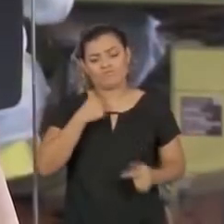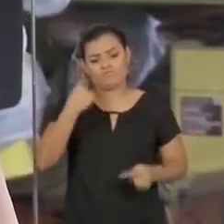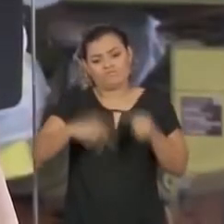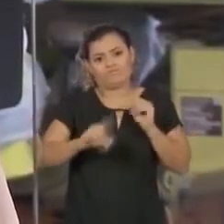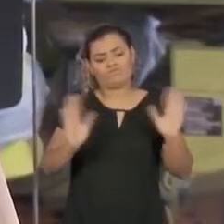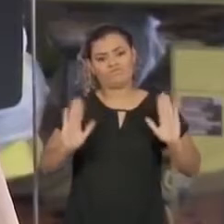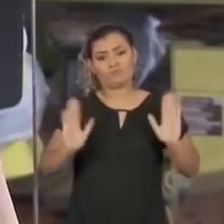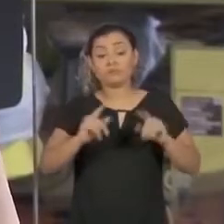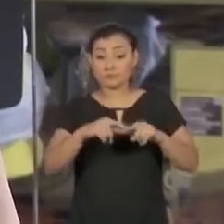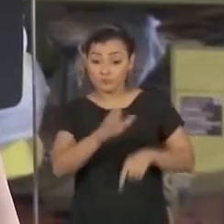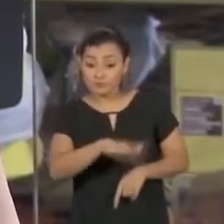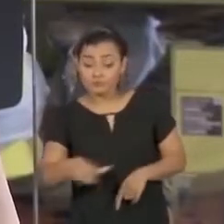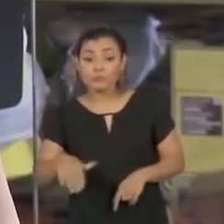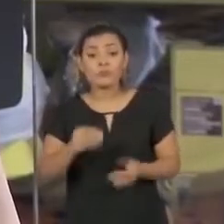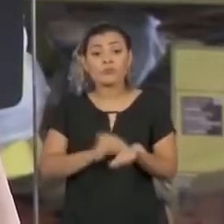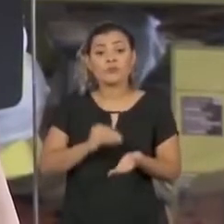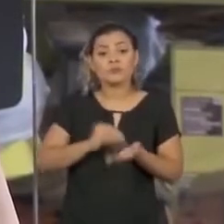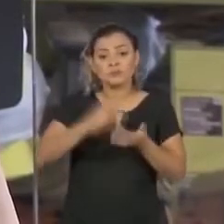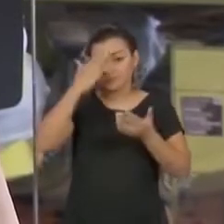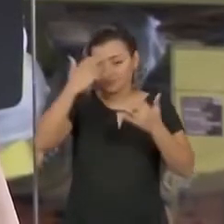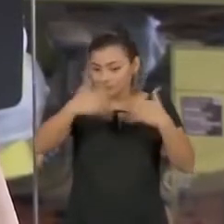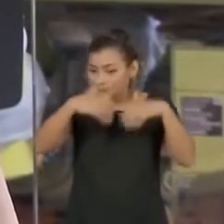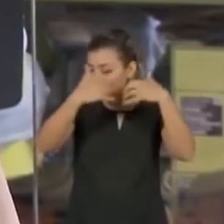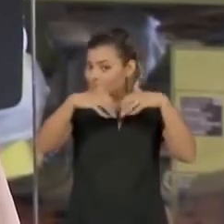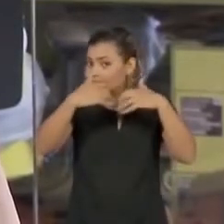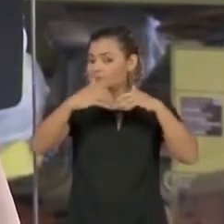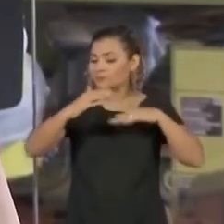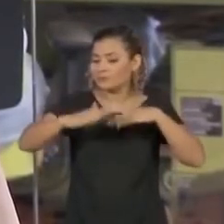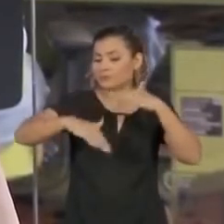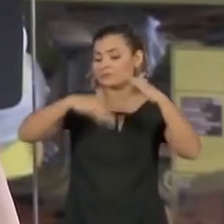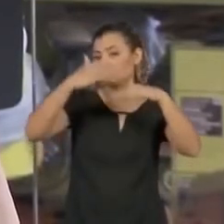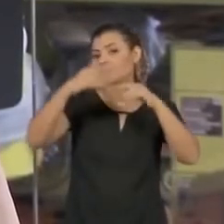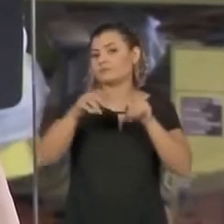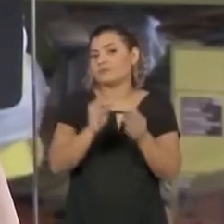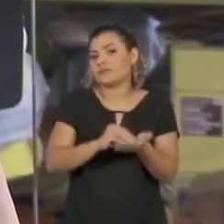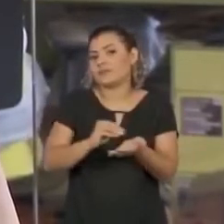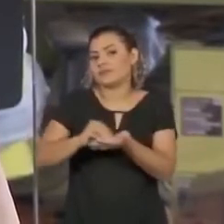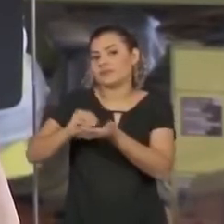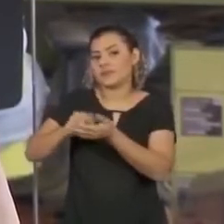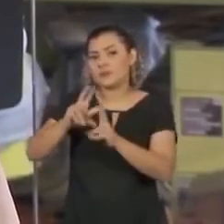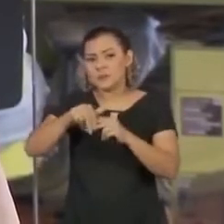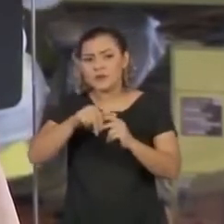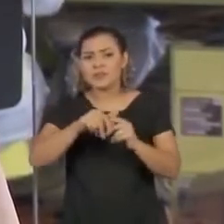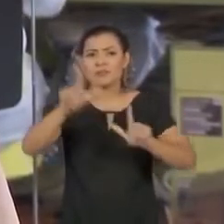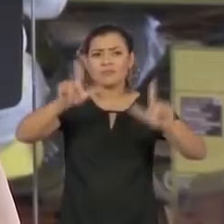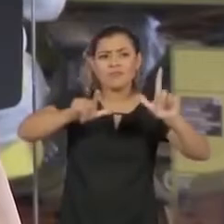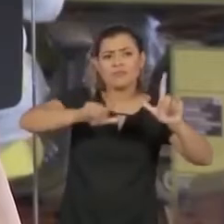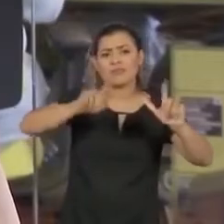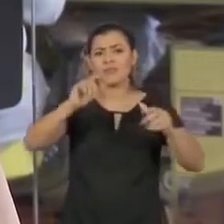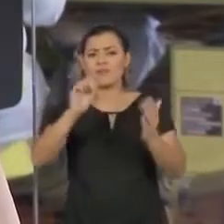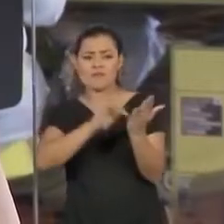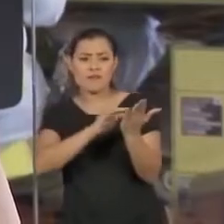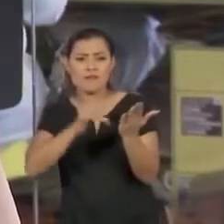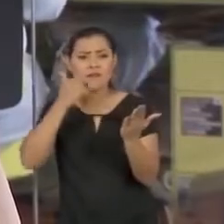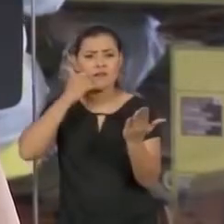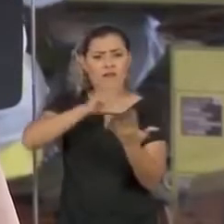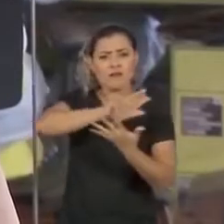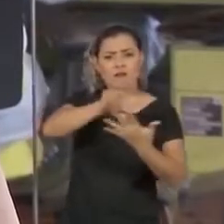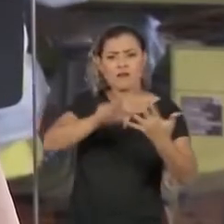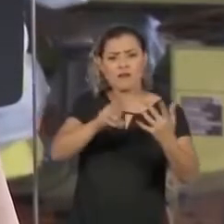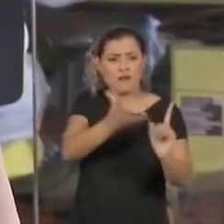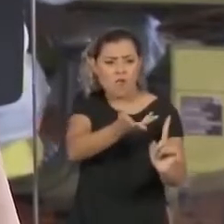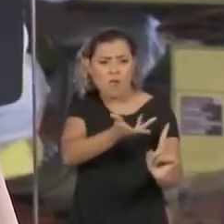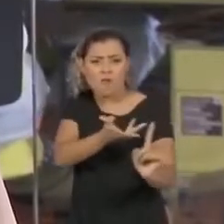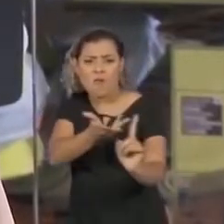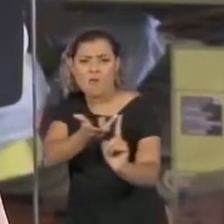criança informação da sua do seu desenvolvimento biopsicossocial é ainda não na ainda formação ainda